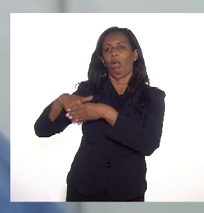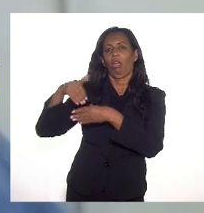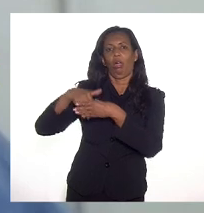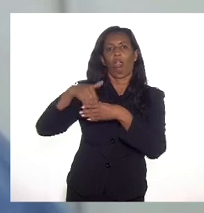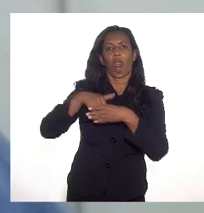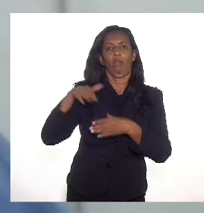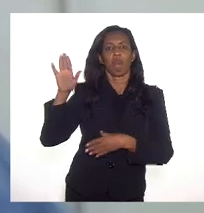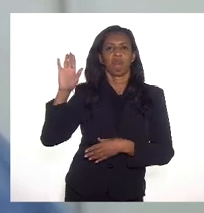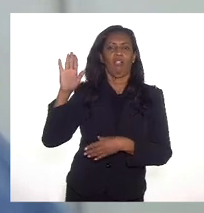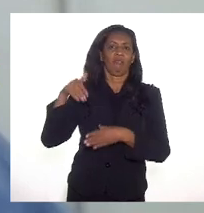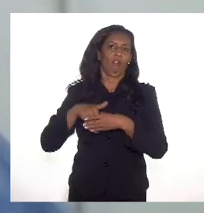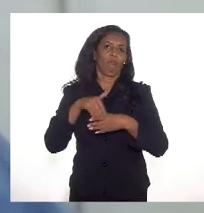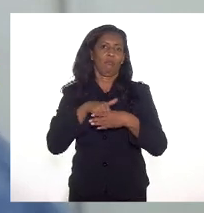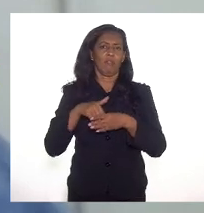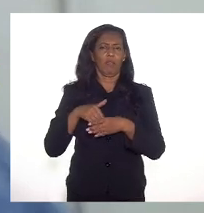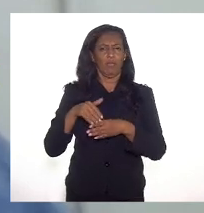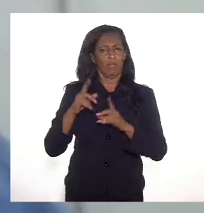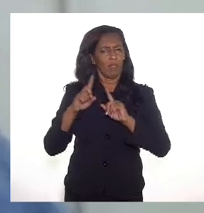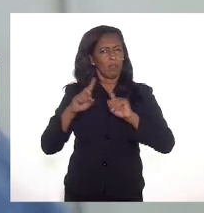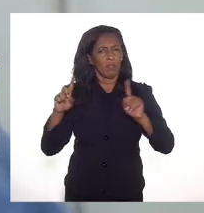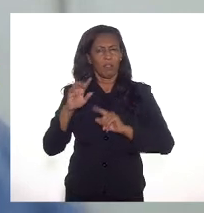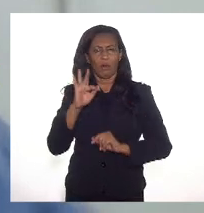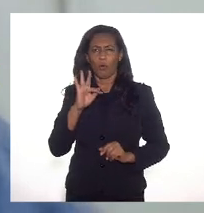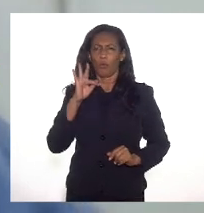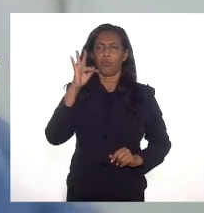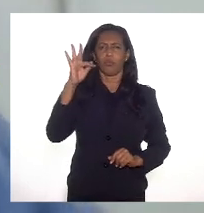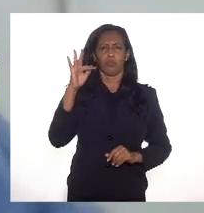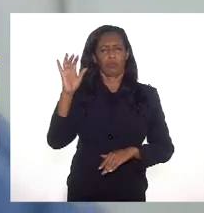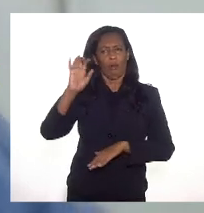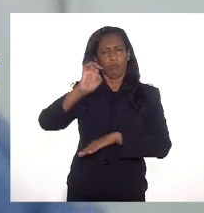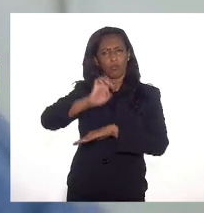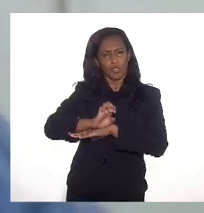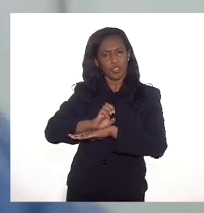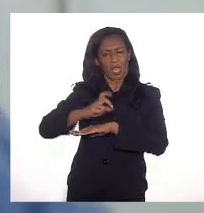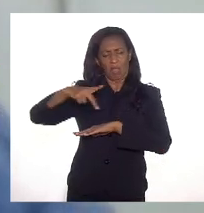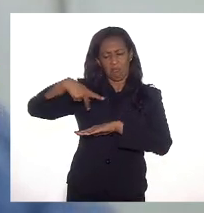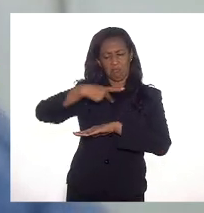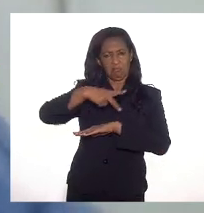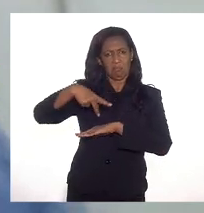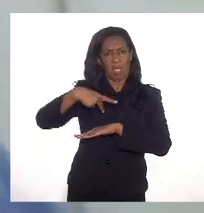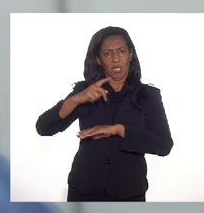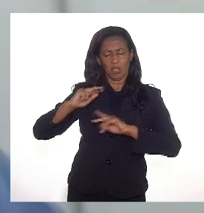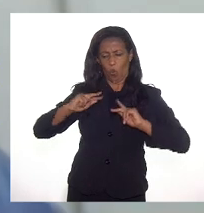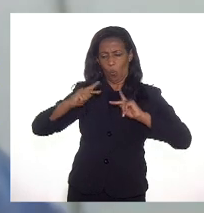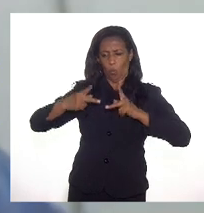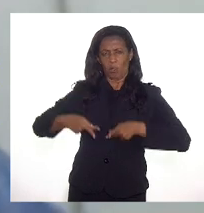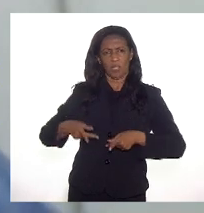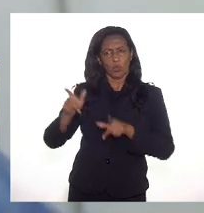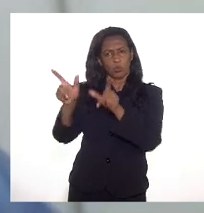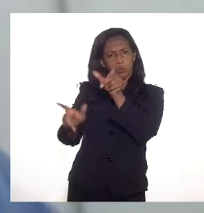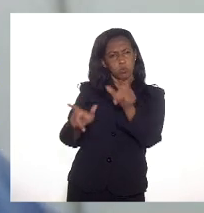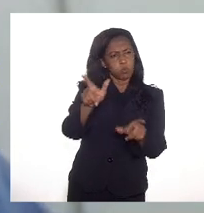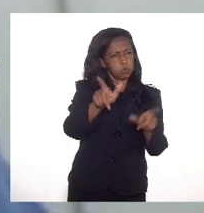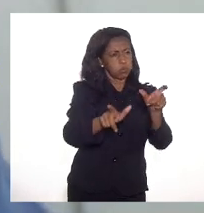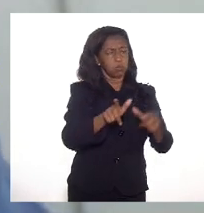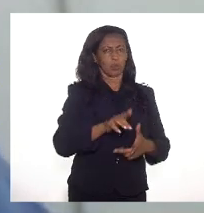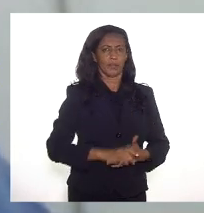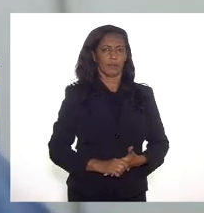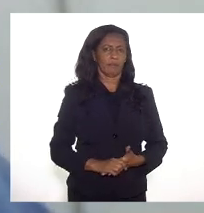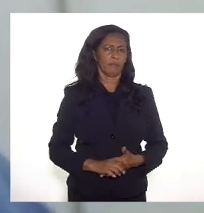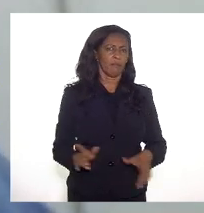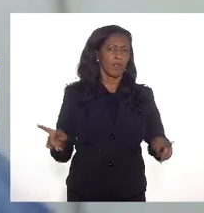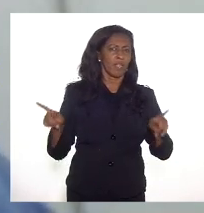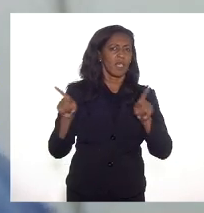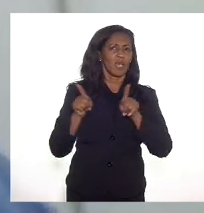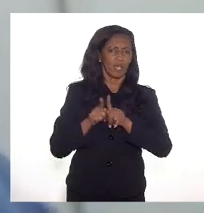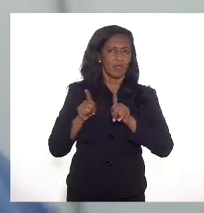do Estado, do país e da própria humanidade. E também o